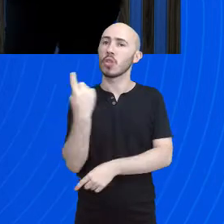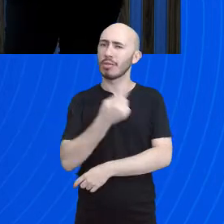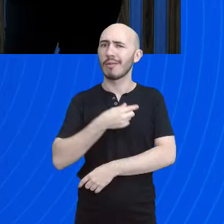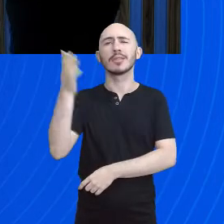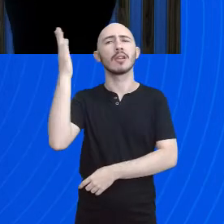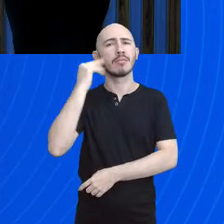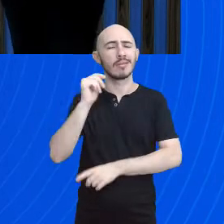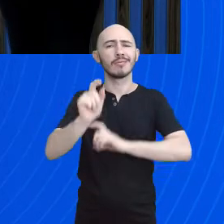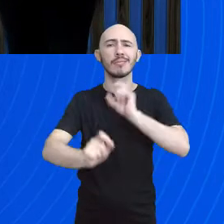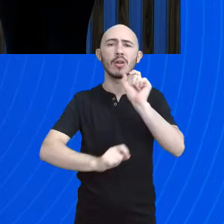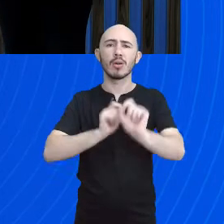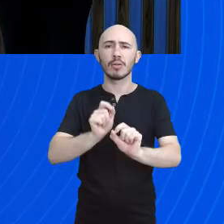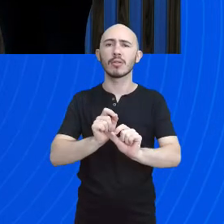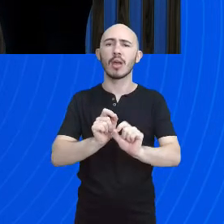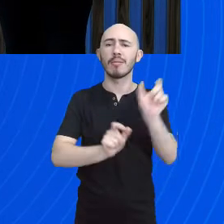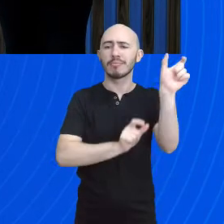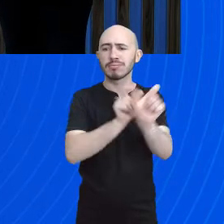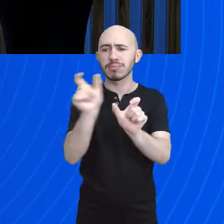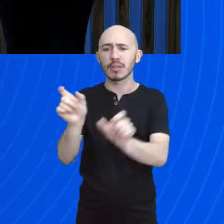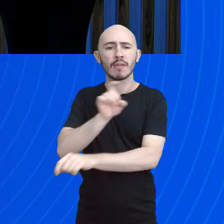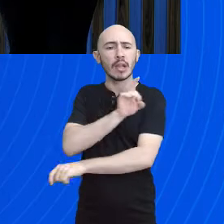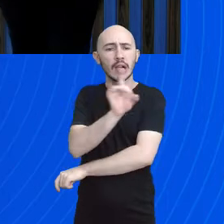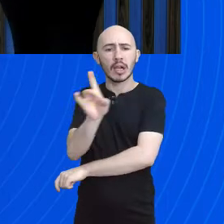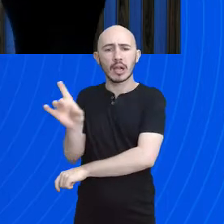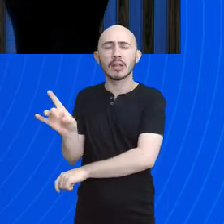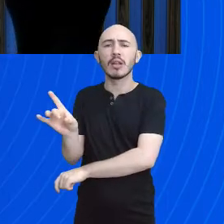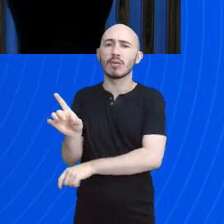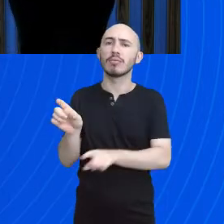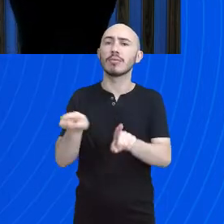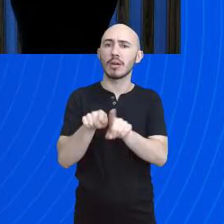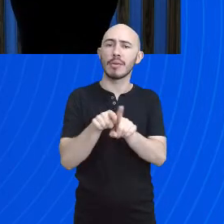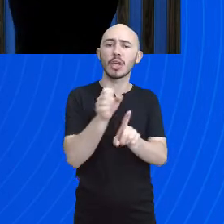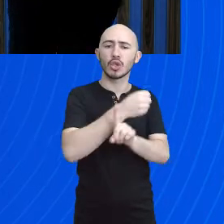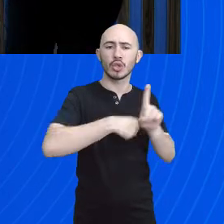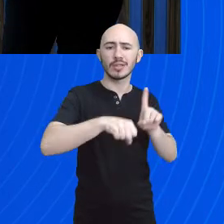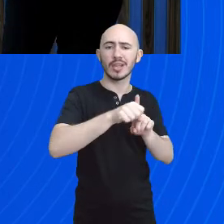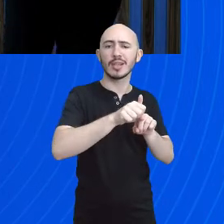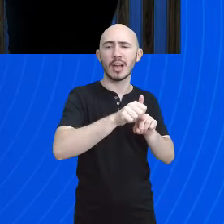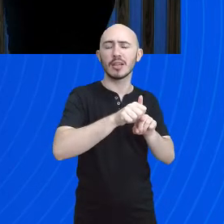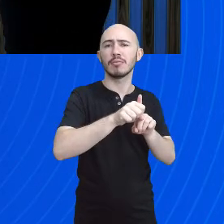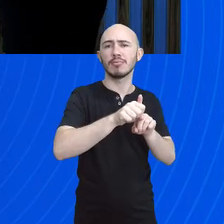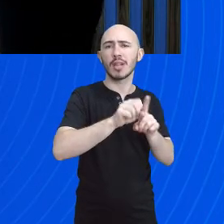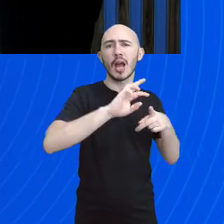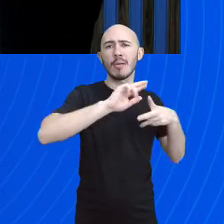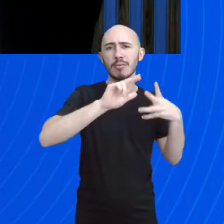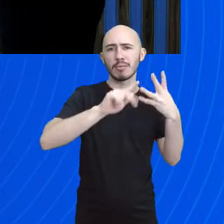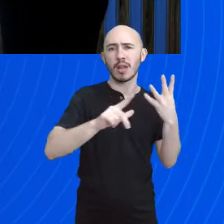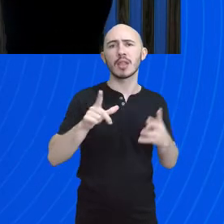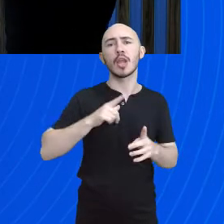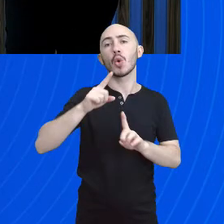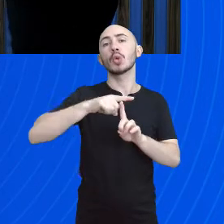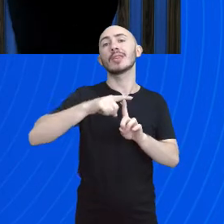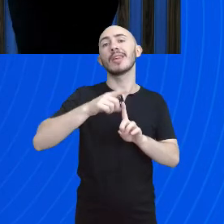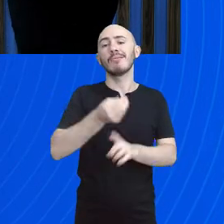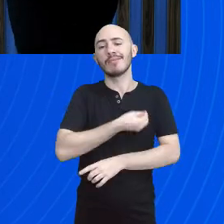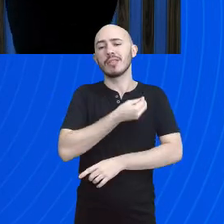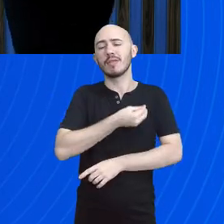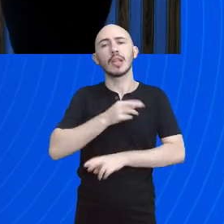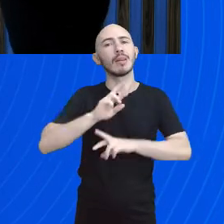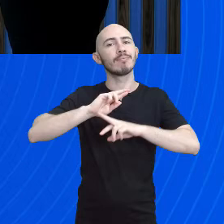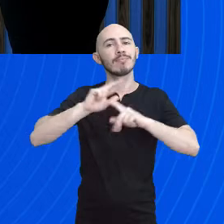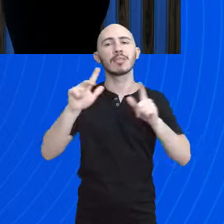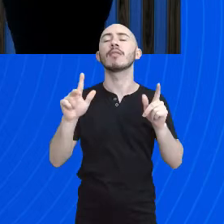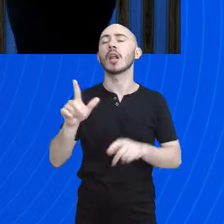que cada pessoa e cada sociedade tem um estilo de vida diferente, tem